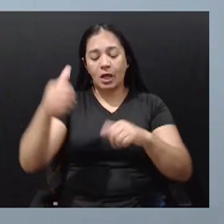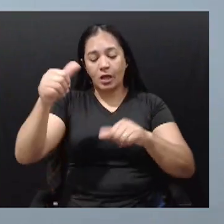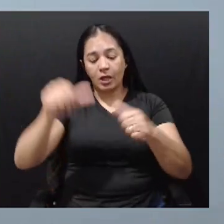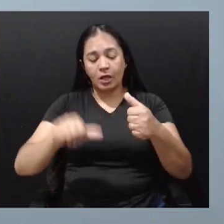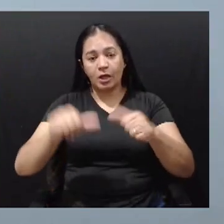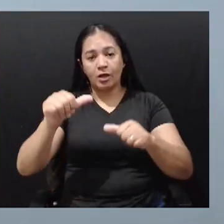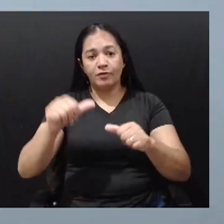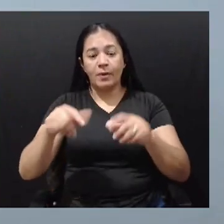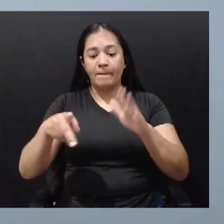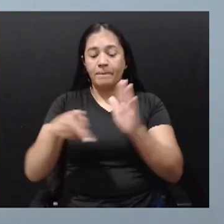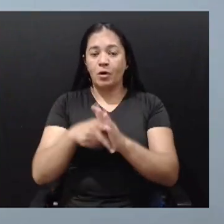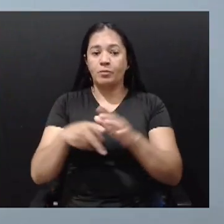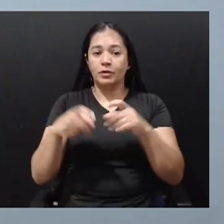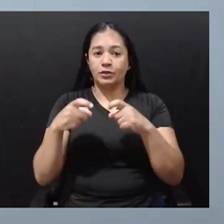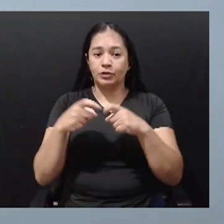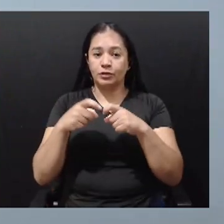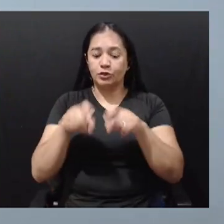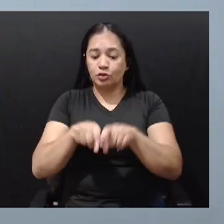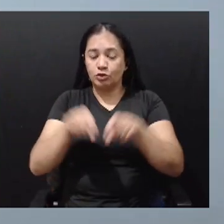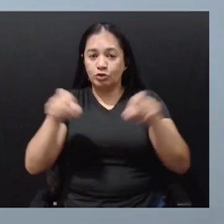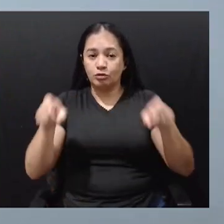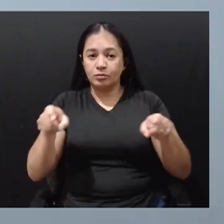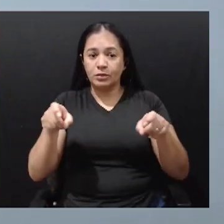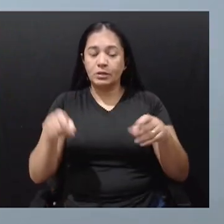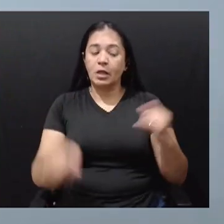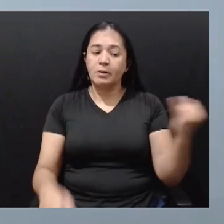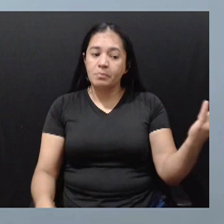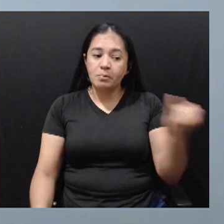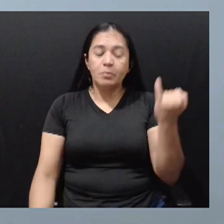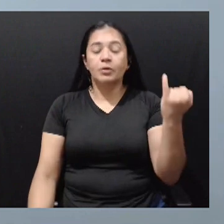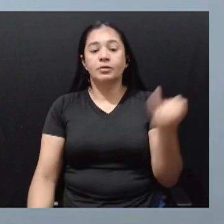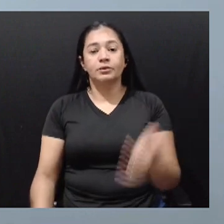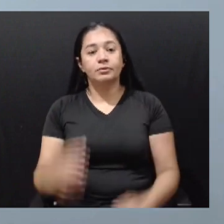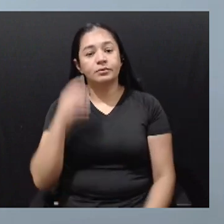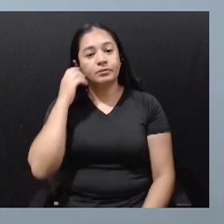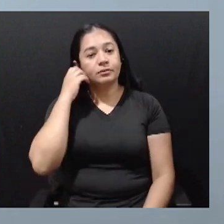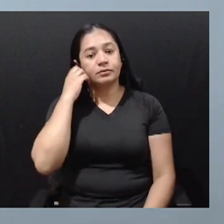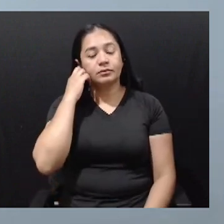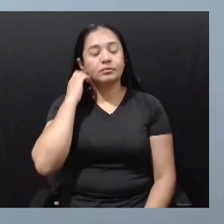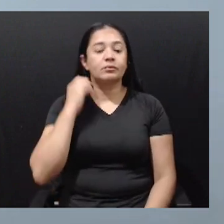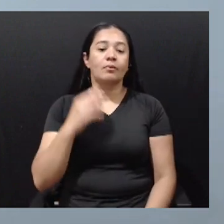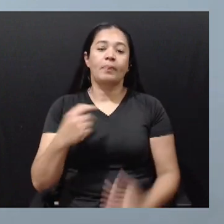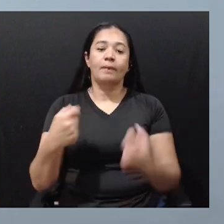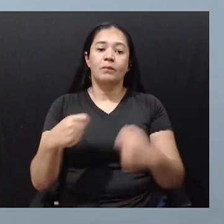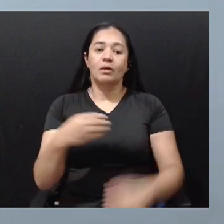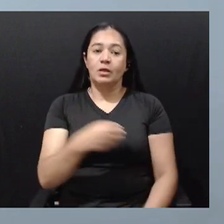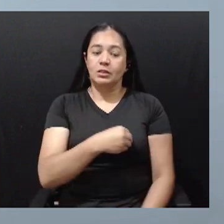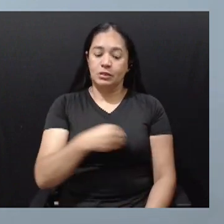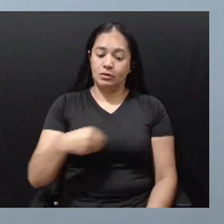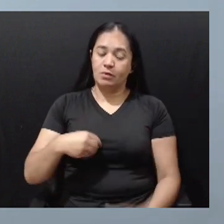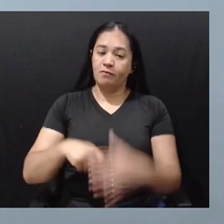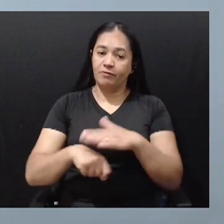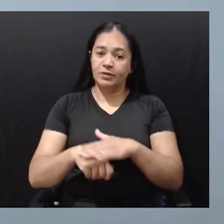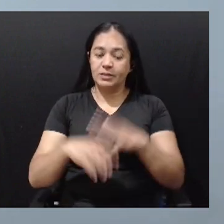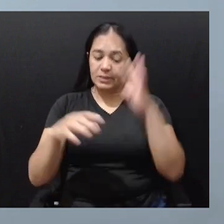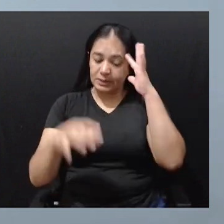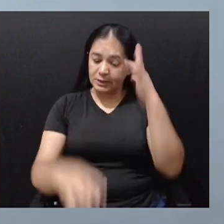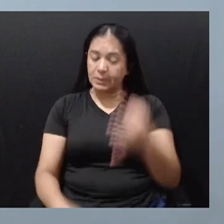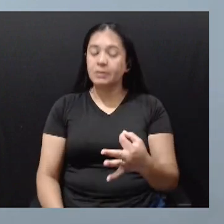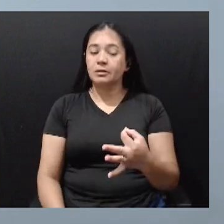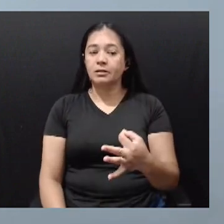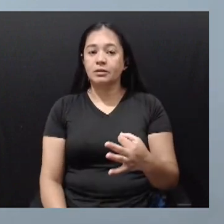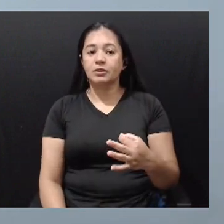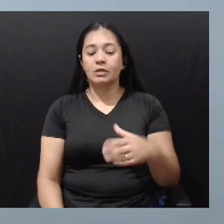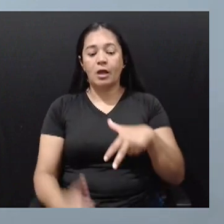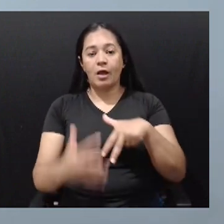forma criteriosa é muito importante. Existem exames que têm que ser realizados, né? A gente tem que ter certeza absoluta que essa paciente não está grávida,